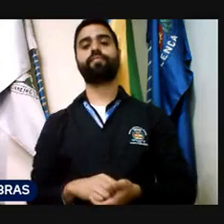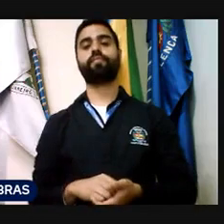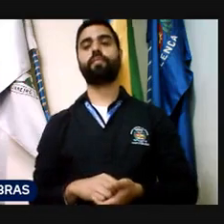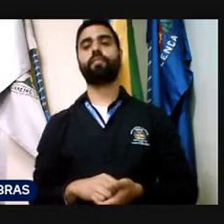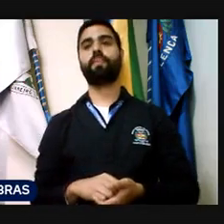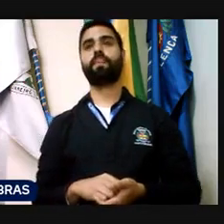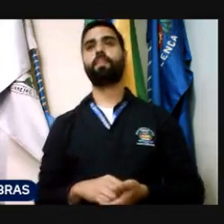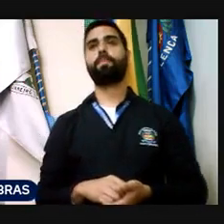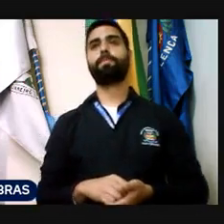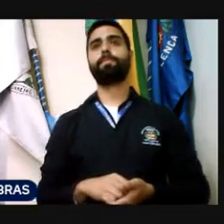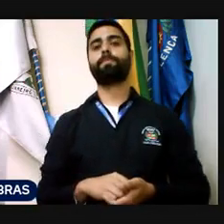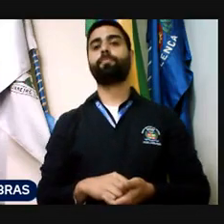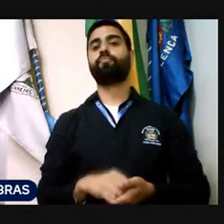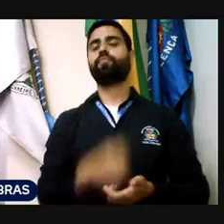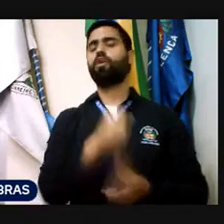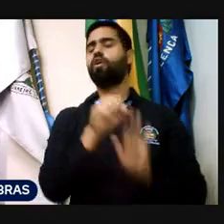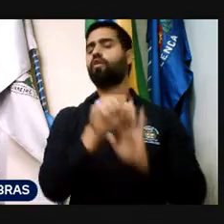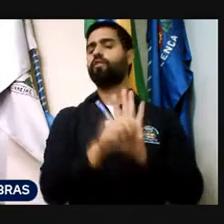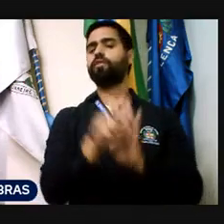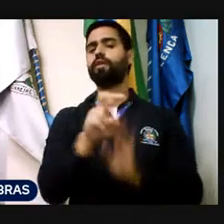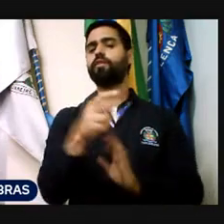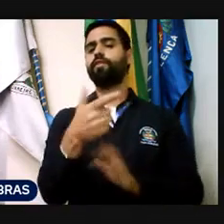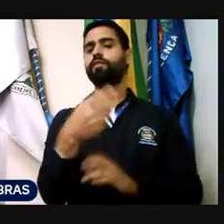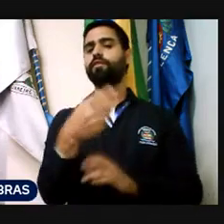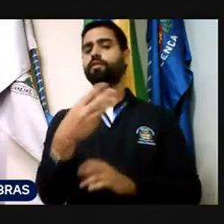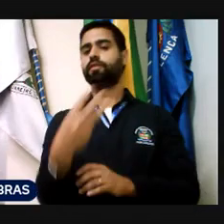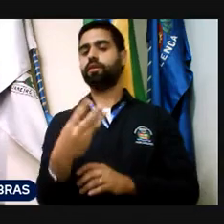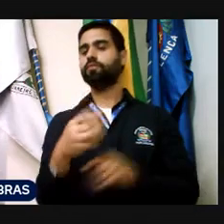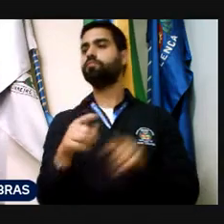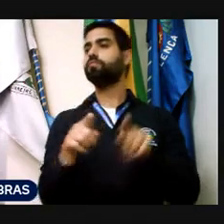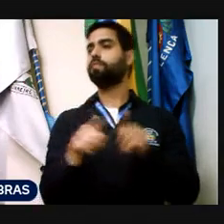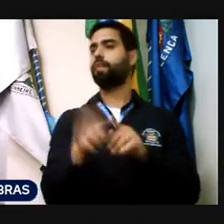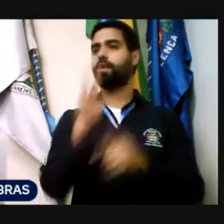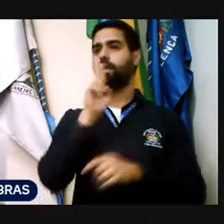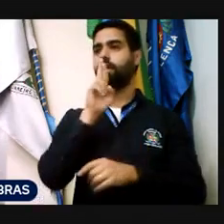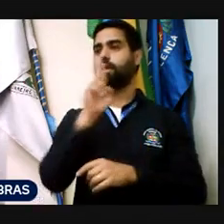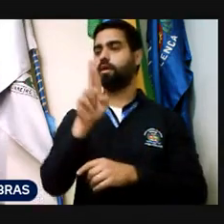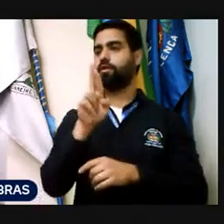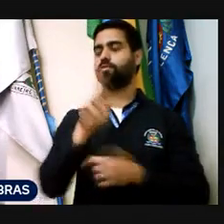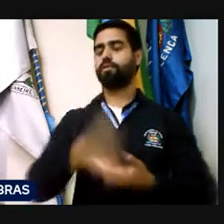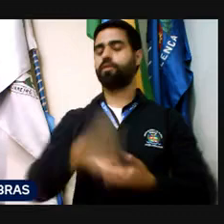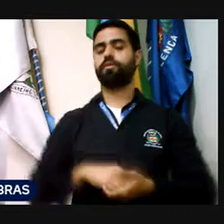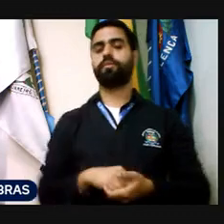Ofício 523, resposta do processo administrativo